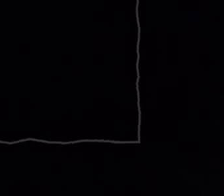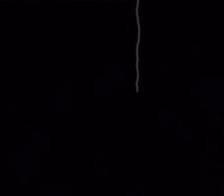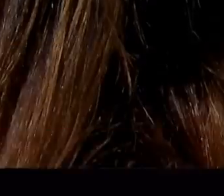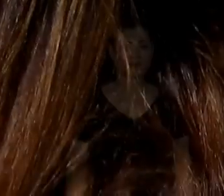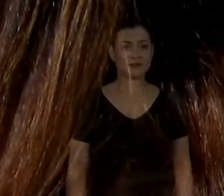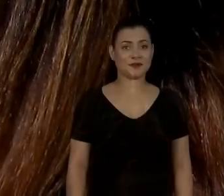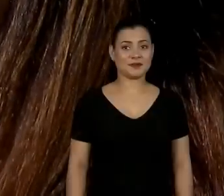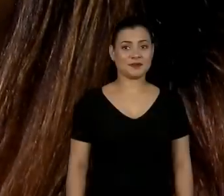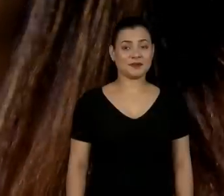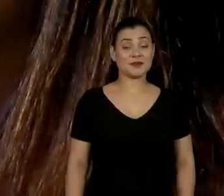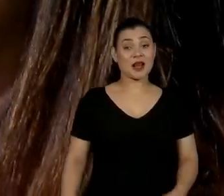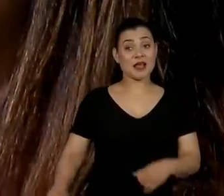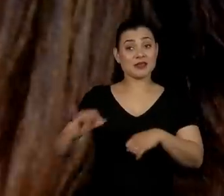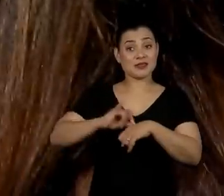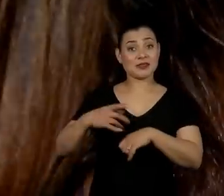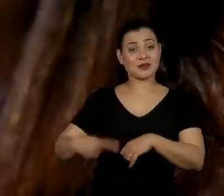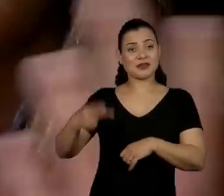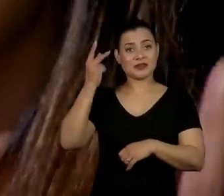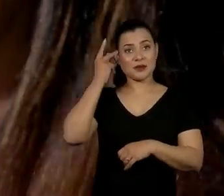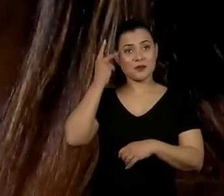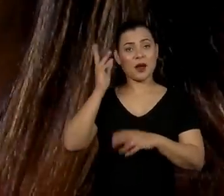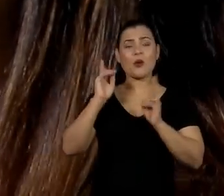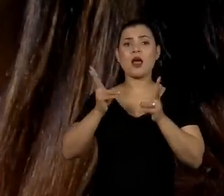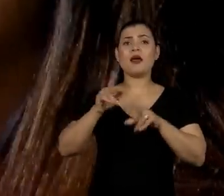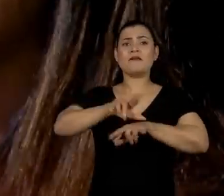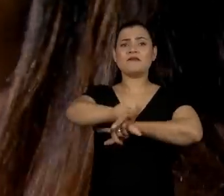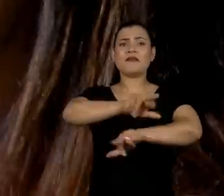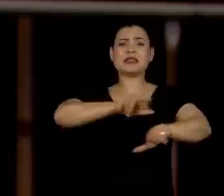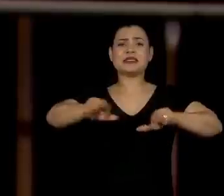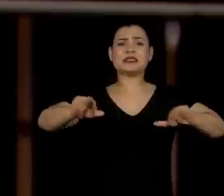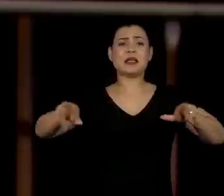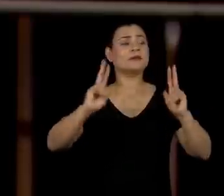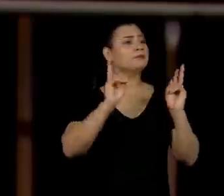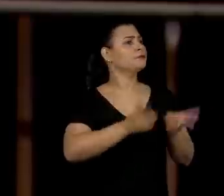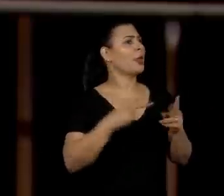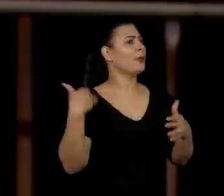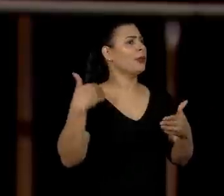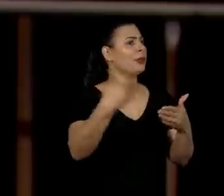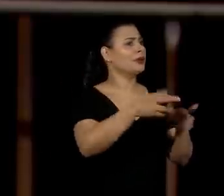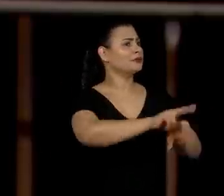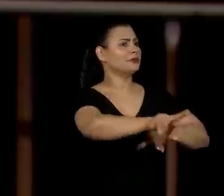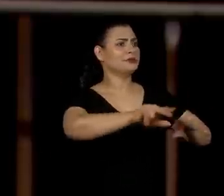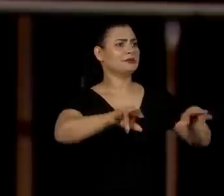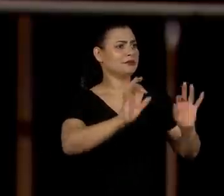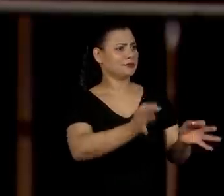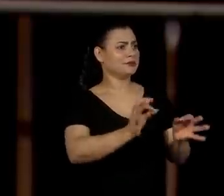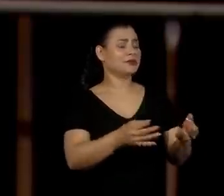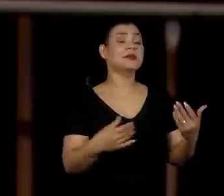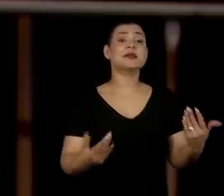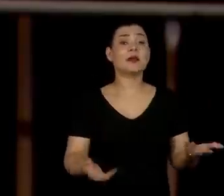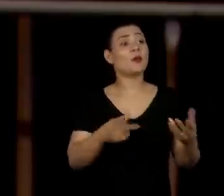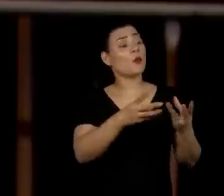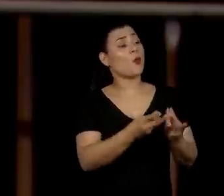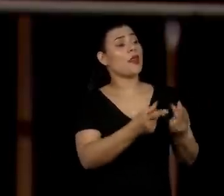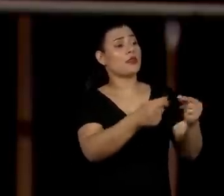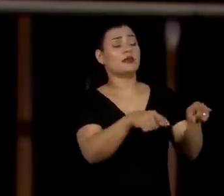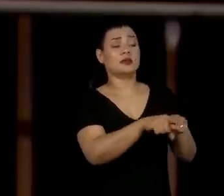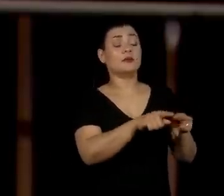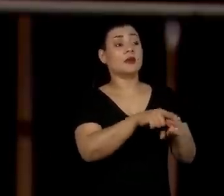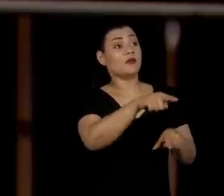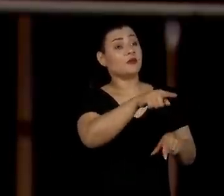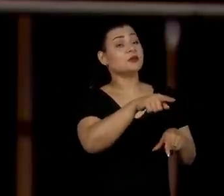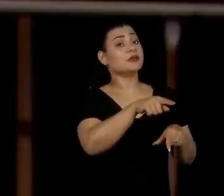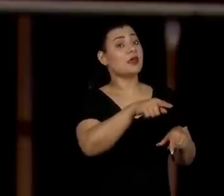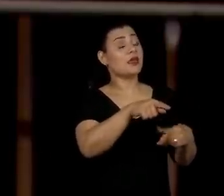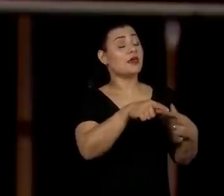do centro de São Paulo é uma diversidade abundante sempre foi e a grande qualidade e você